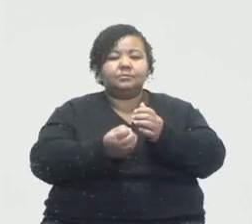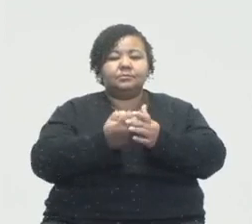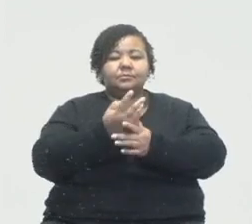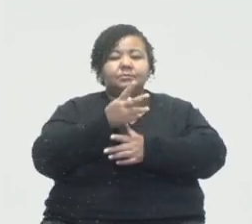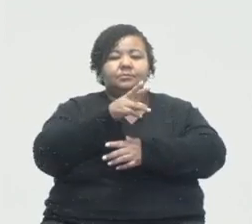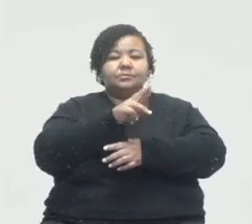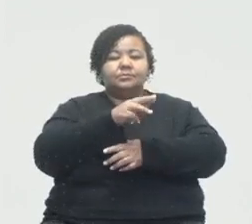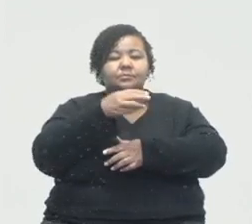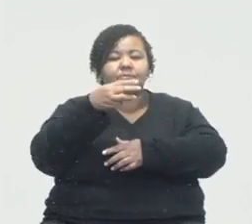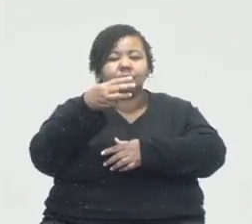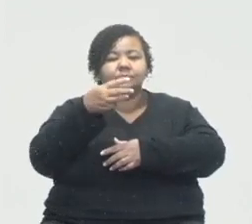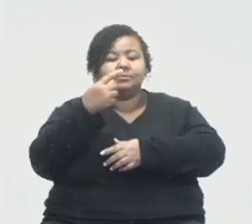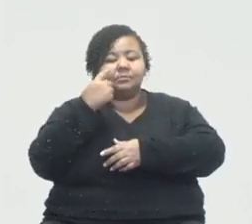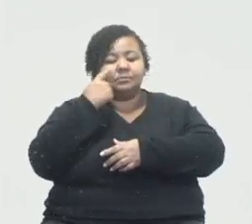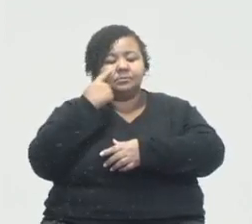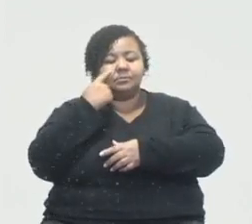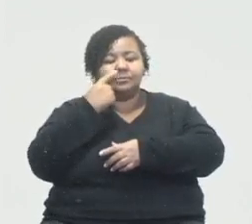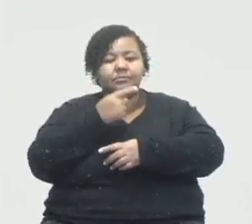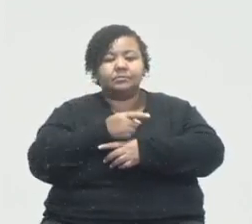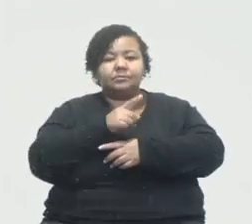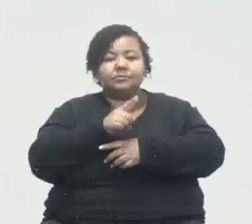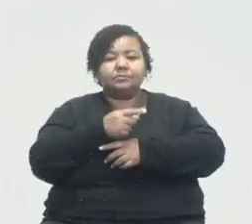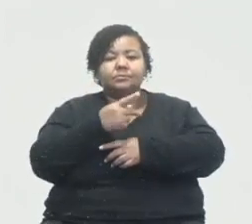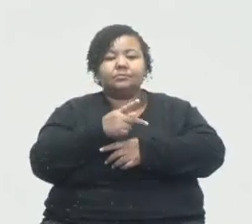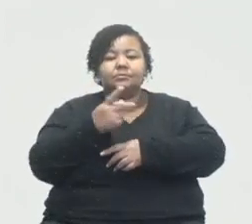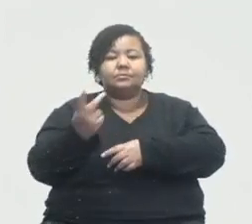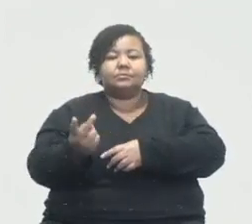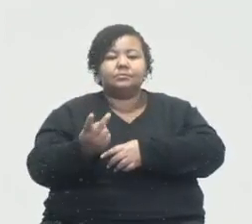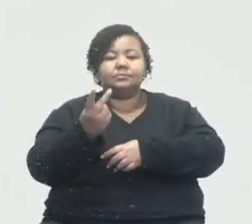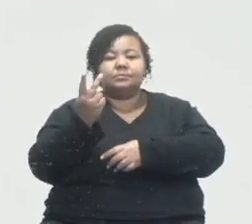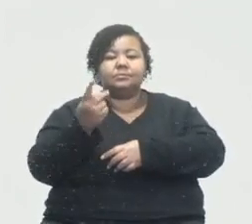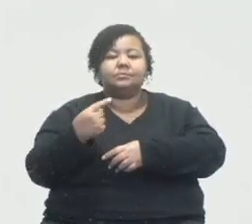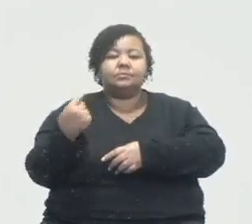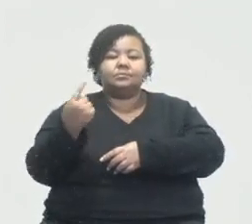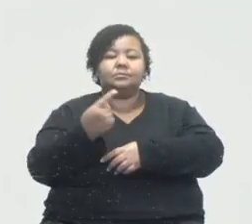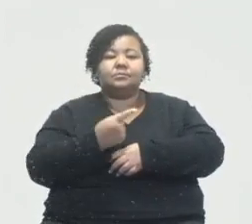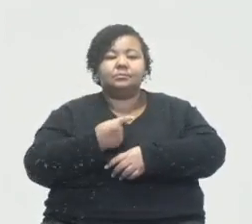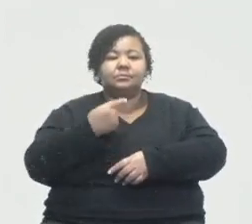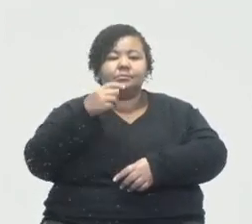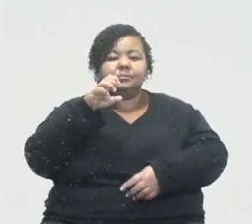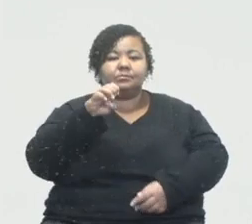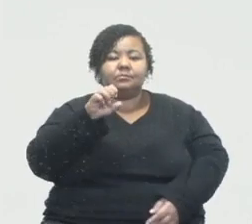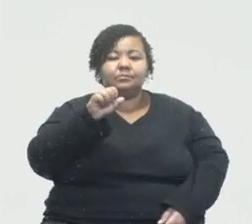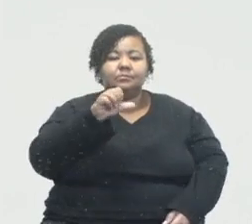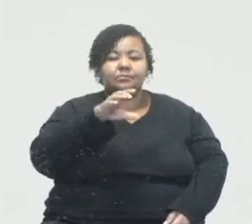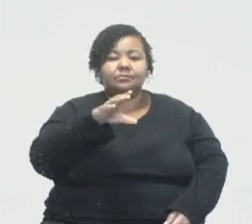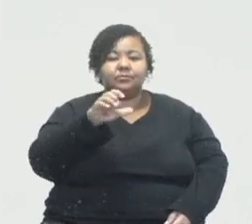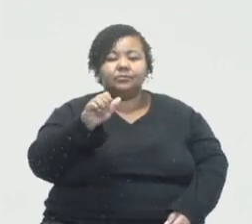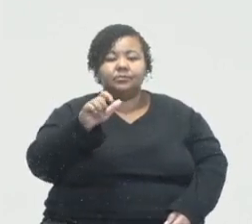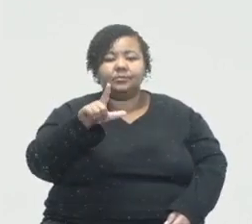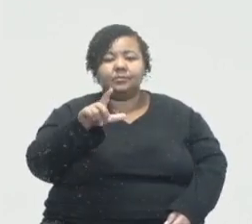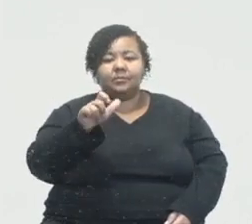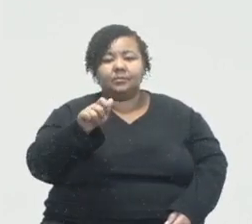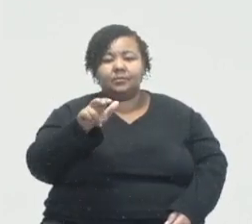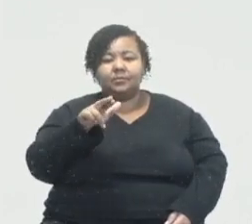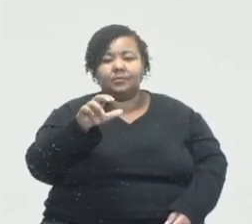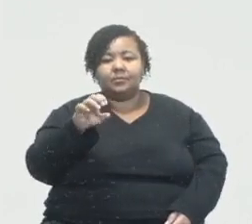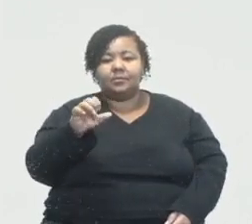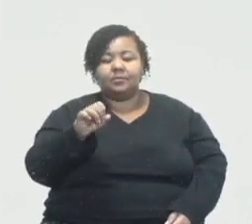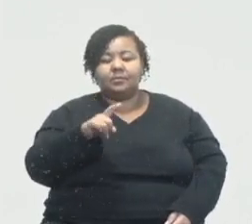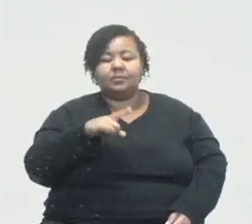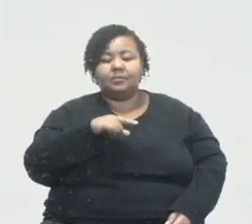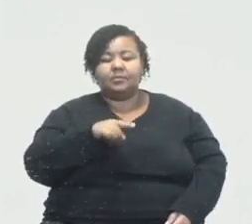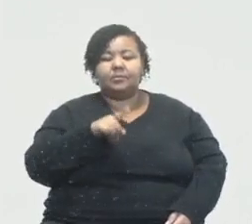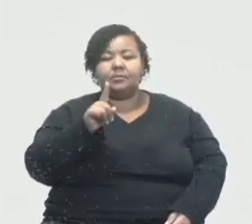R3, levando em consideração estes valores para os nossos escalares. Então, nós temos esses escalares aqui. Se